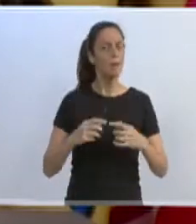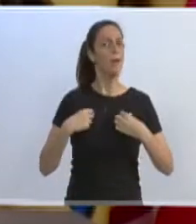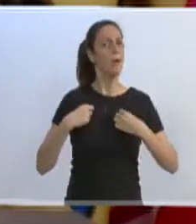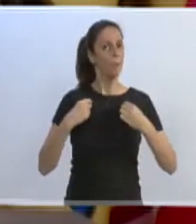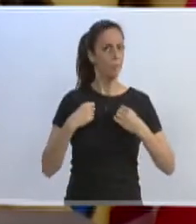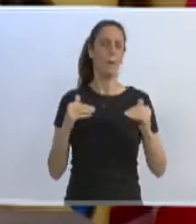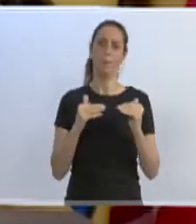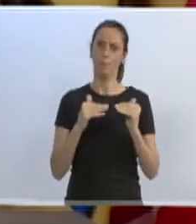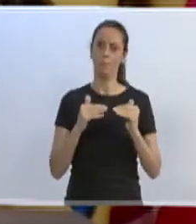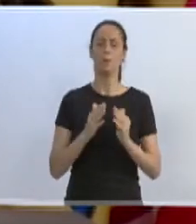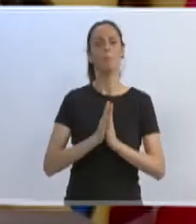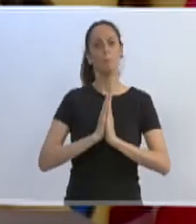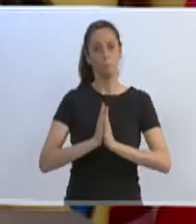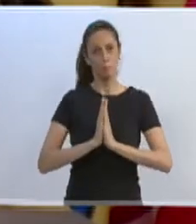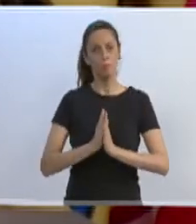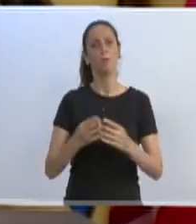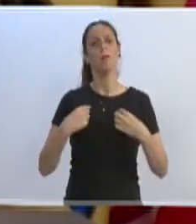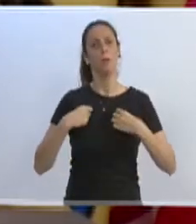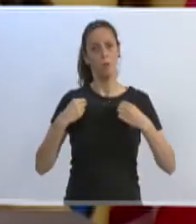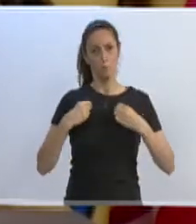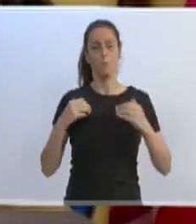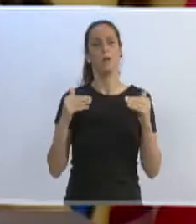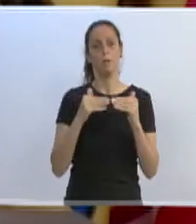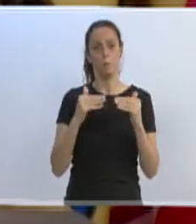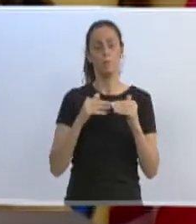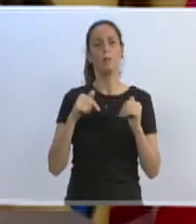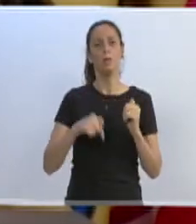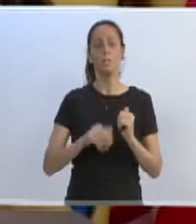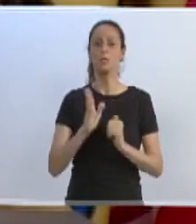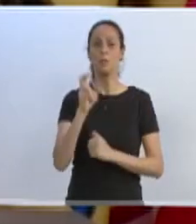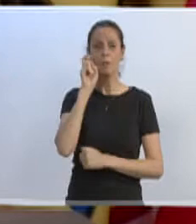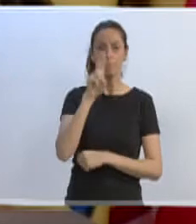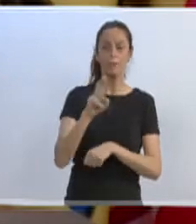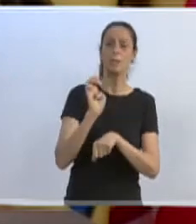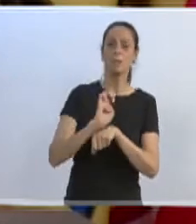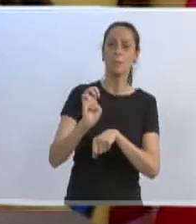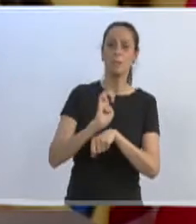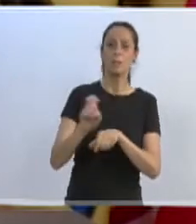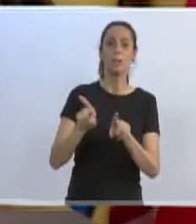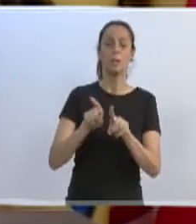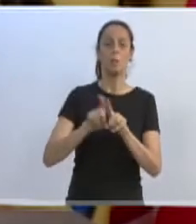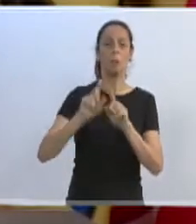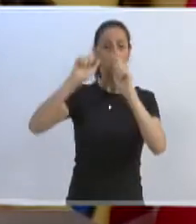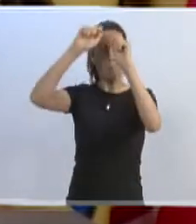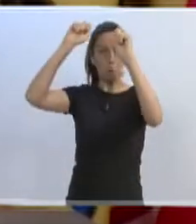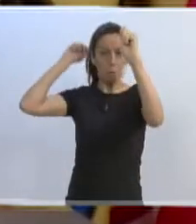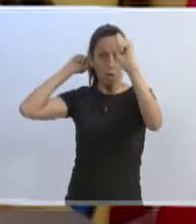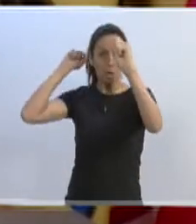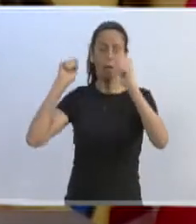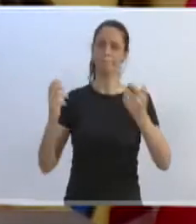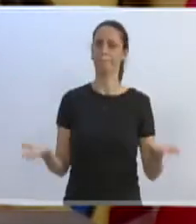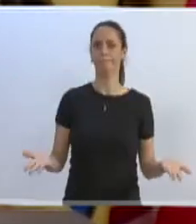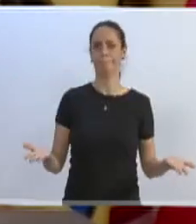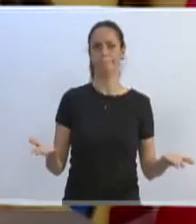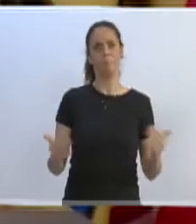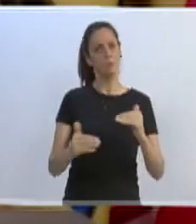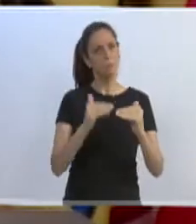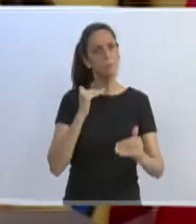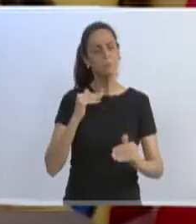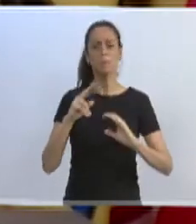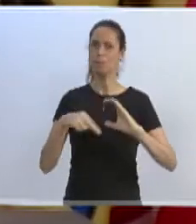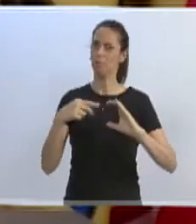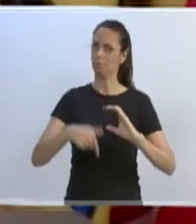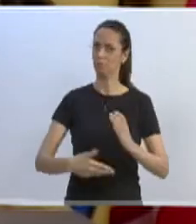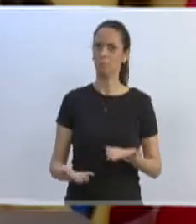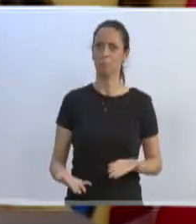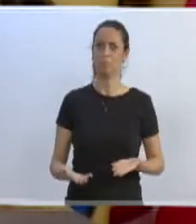favor que anda em pelo menos recentemente aqui dentro eu já vi estagiário com boné atravessado e por aí vai nós estamos na casa do